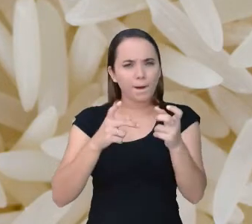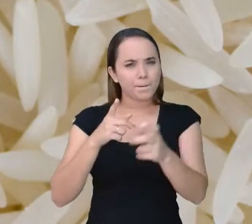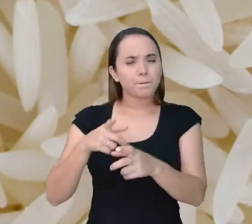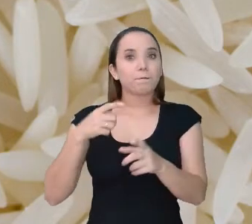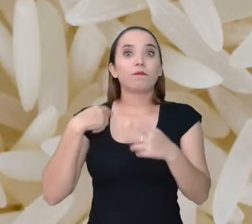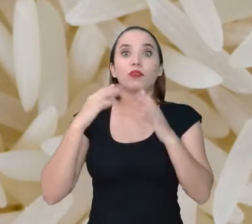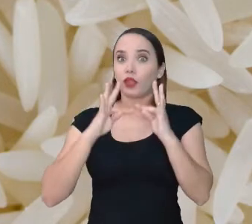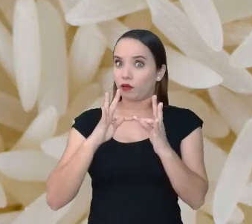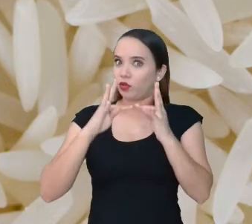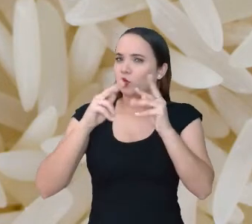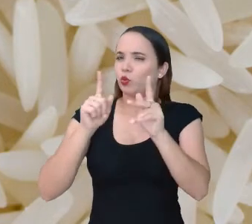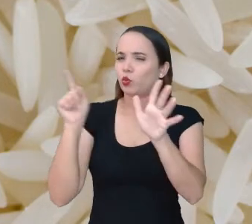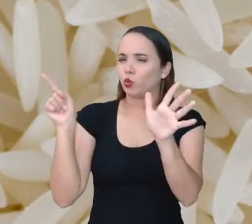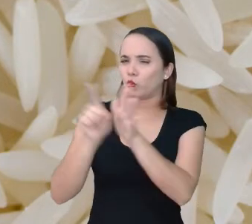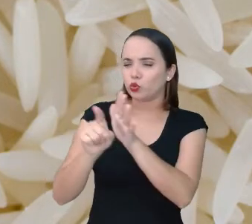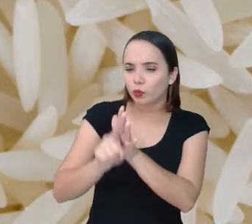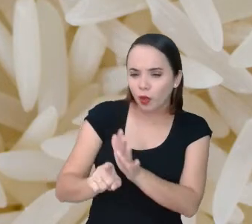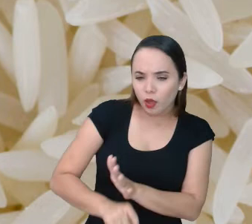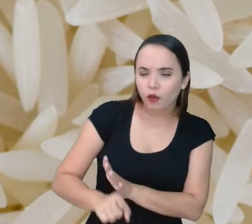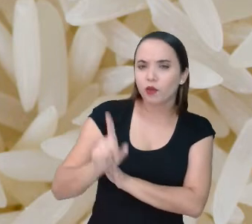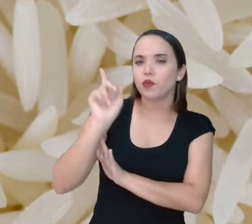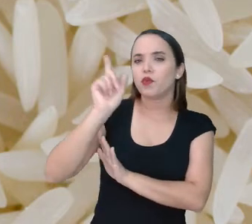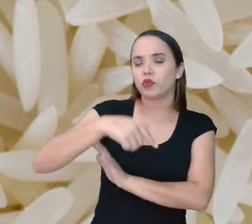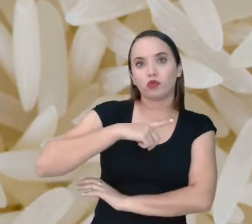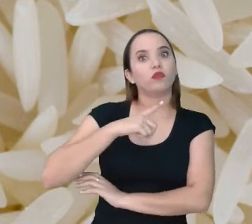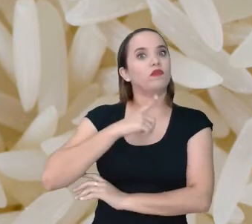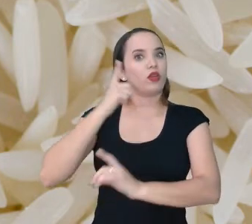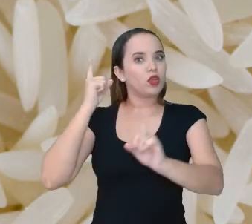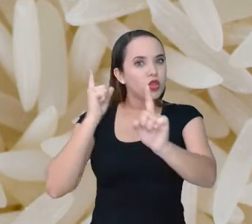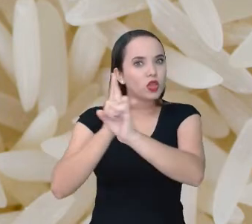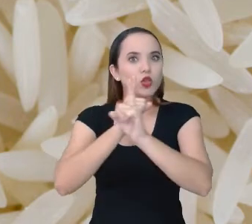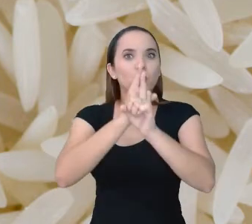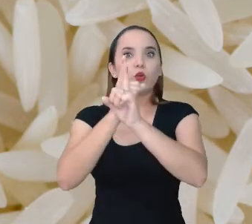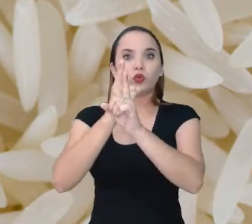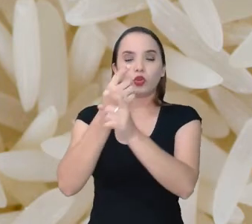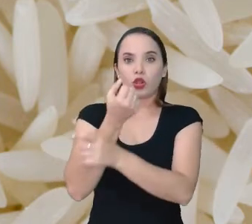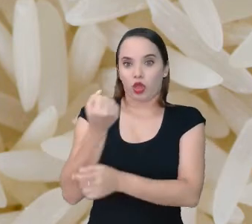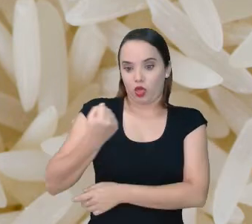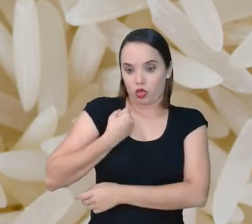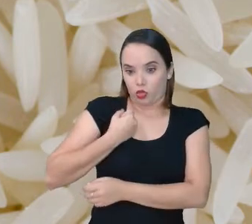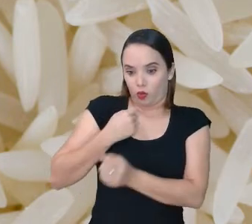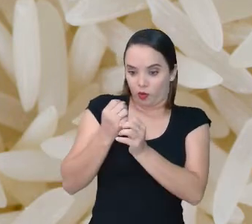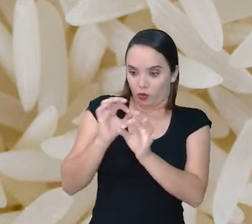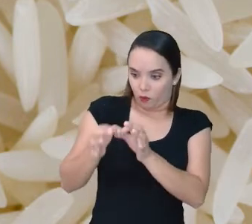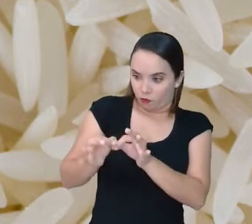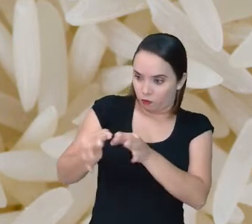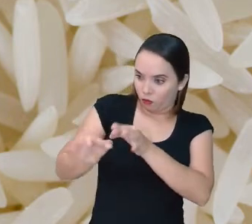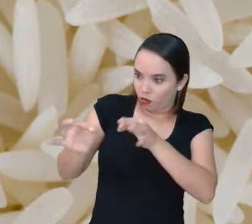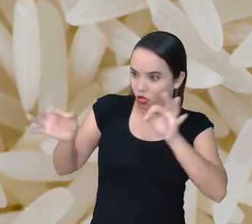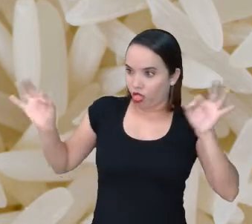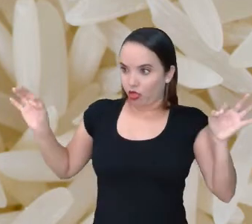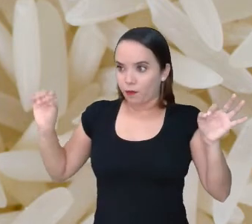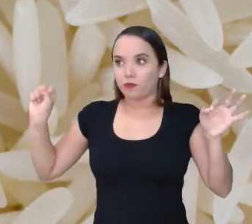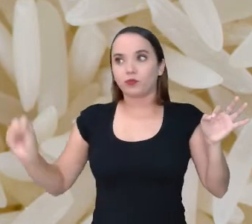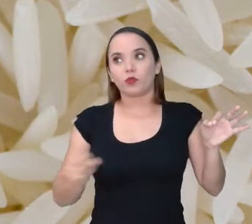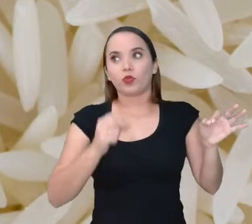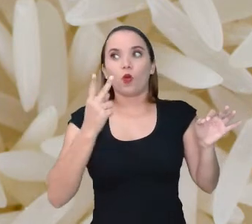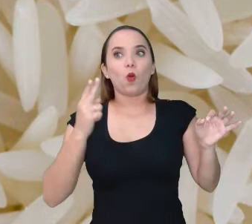essas perguntas que eu estou fazendo aqui para vocês, a gente vai encontrar números muito grandes ou números